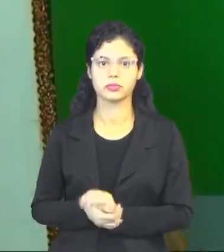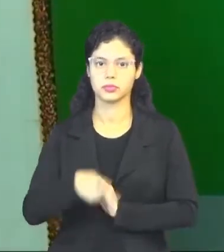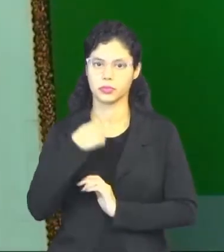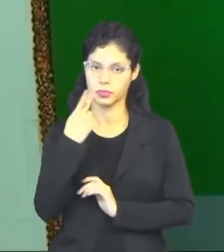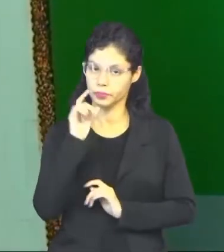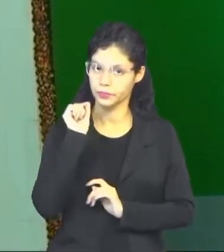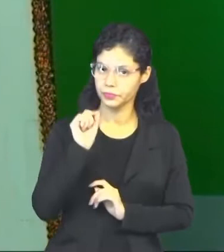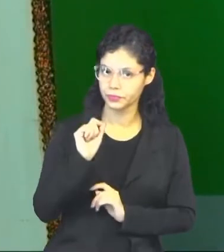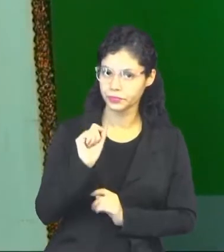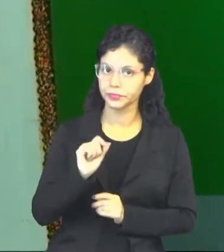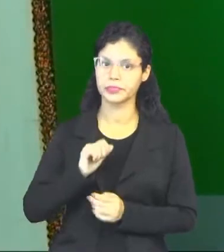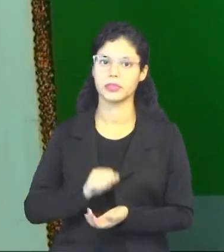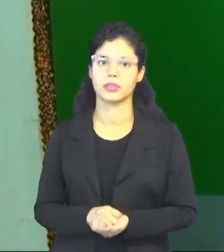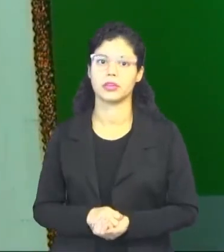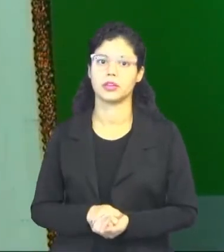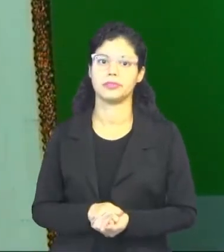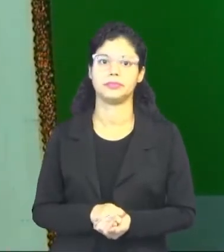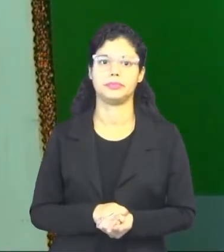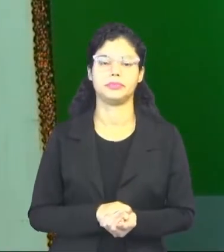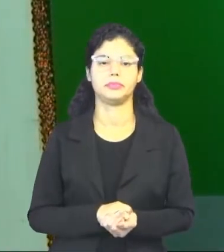Ele quis dizer